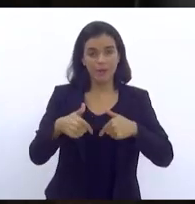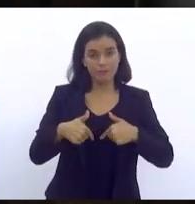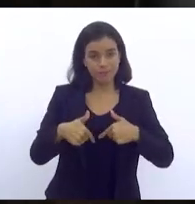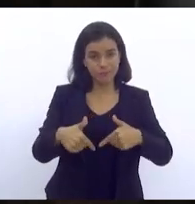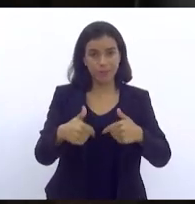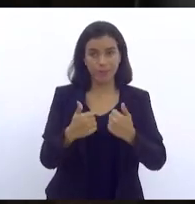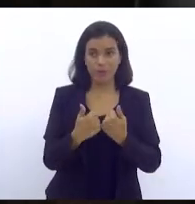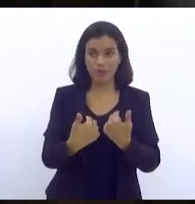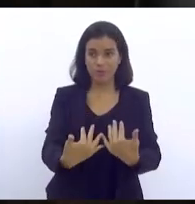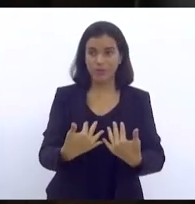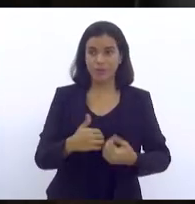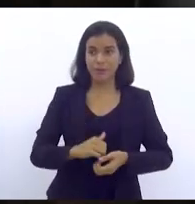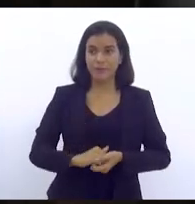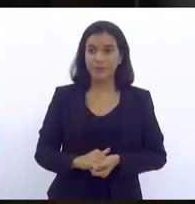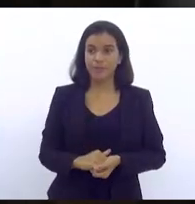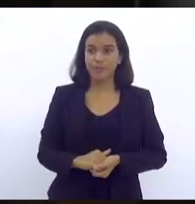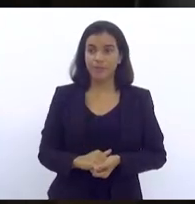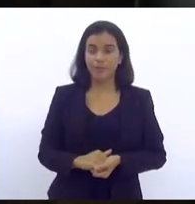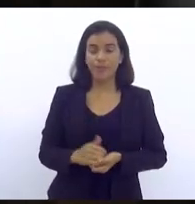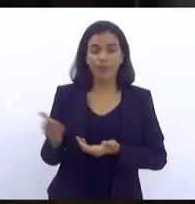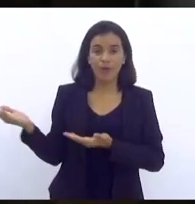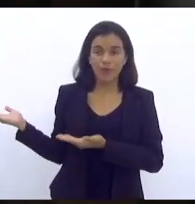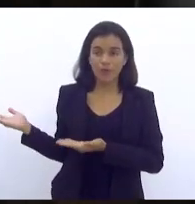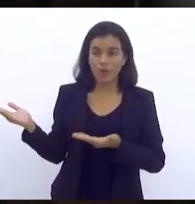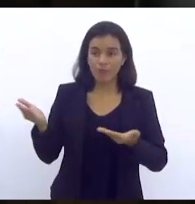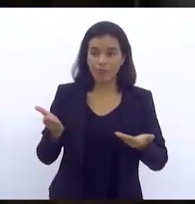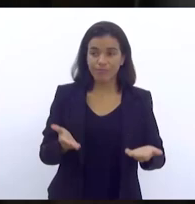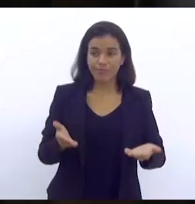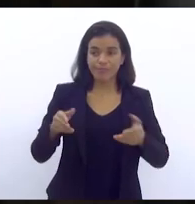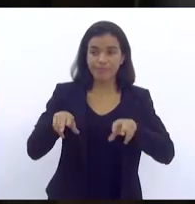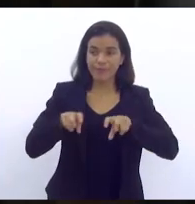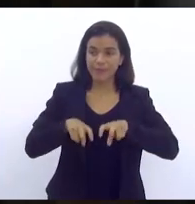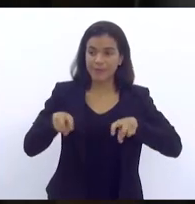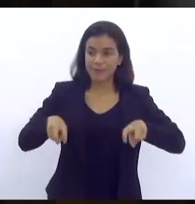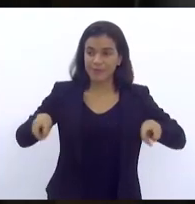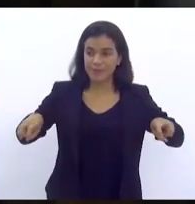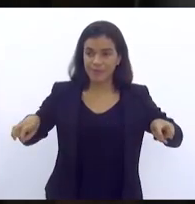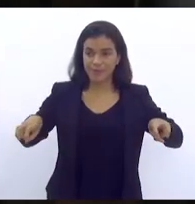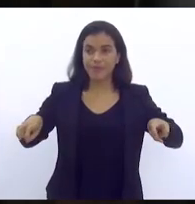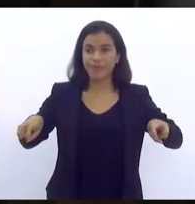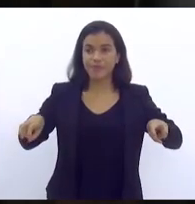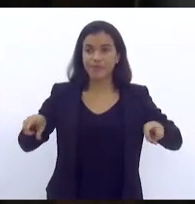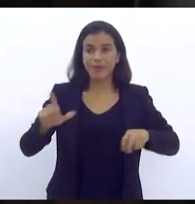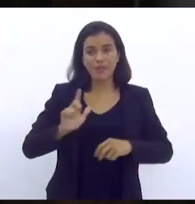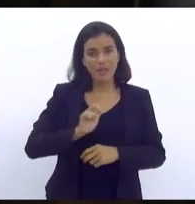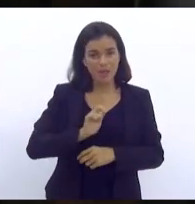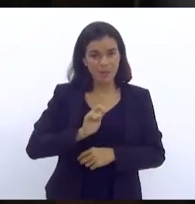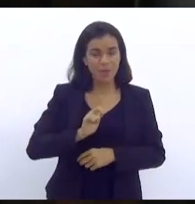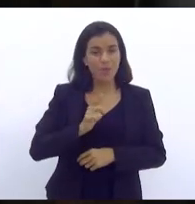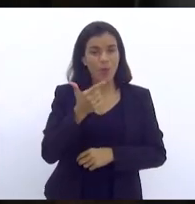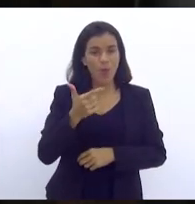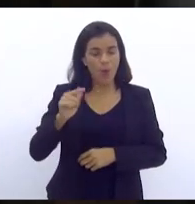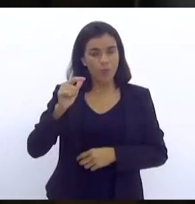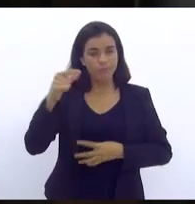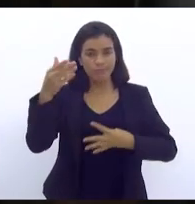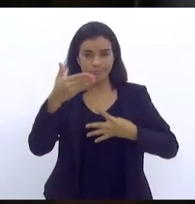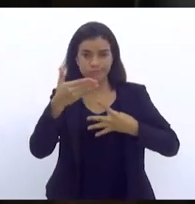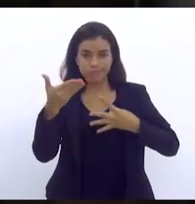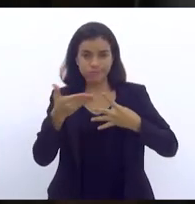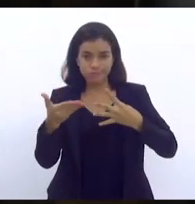audiências públicas vou chamar aqui para compor o Primeiro Momento da mesa e teremos outros momentos